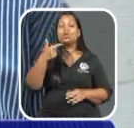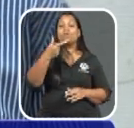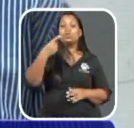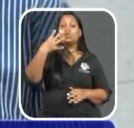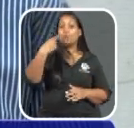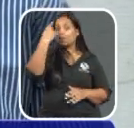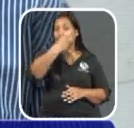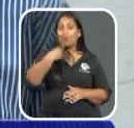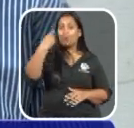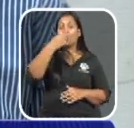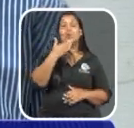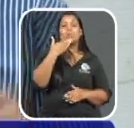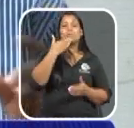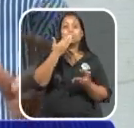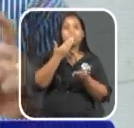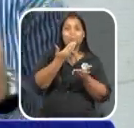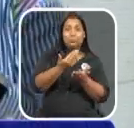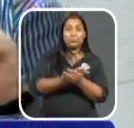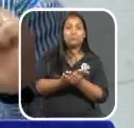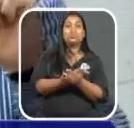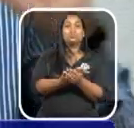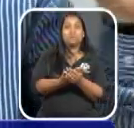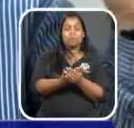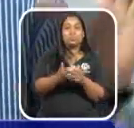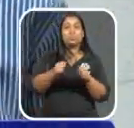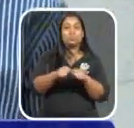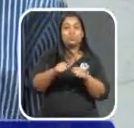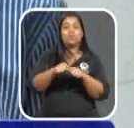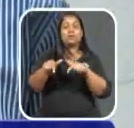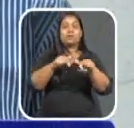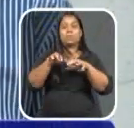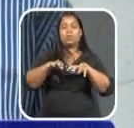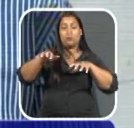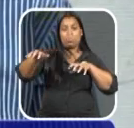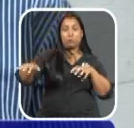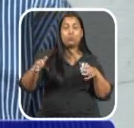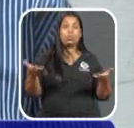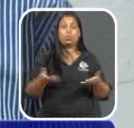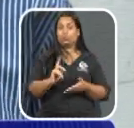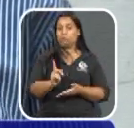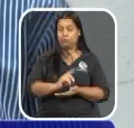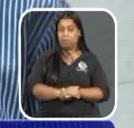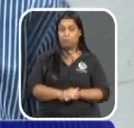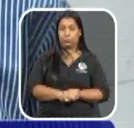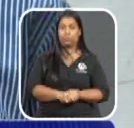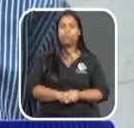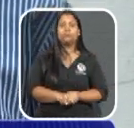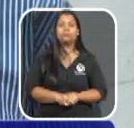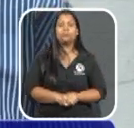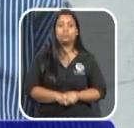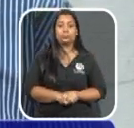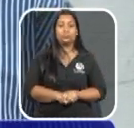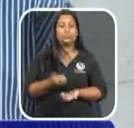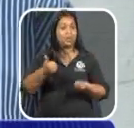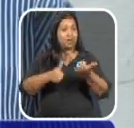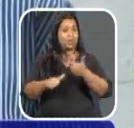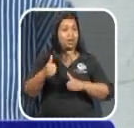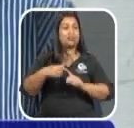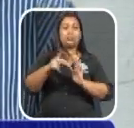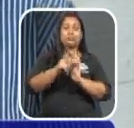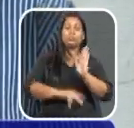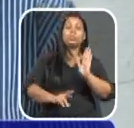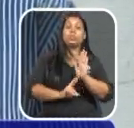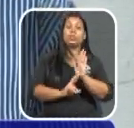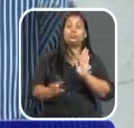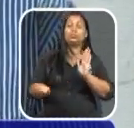24 horas um link para que pudesse ser feito trabalho remoto. Hoje não, hoje, através da análise desse projeto